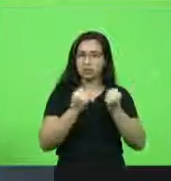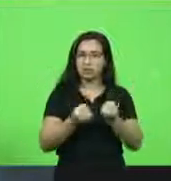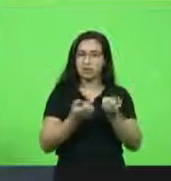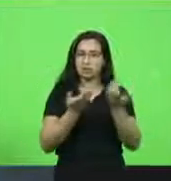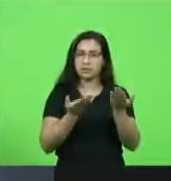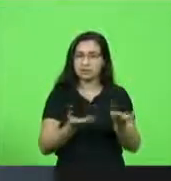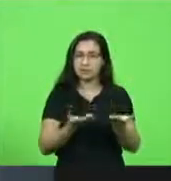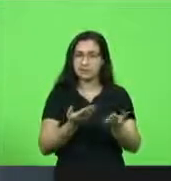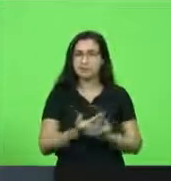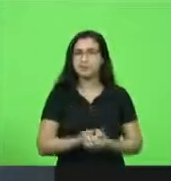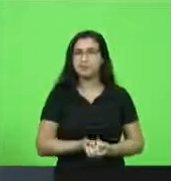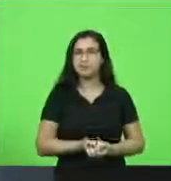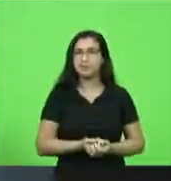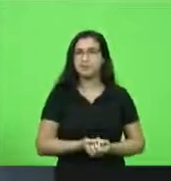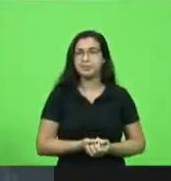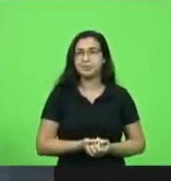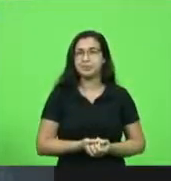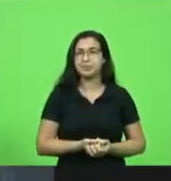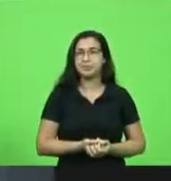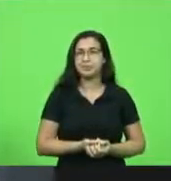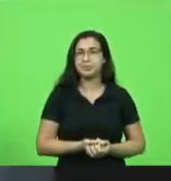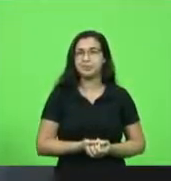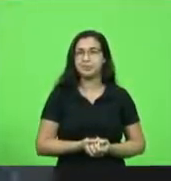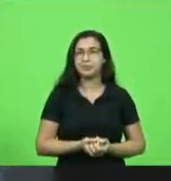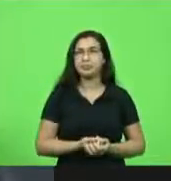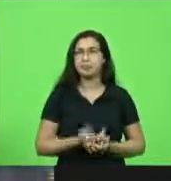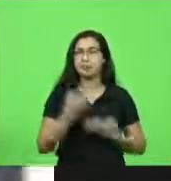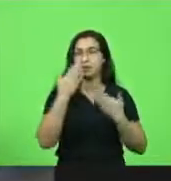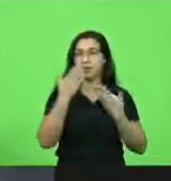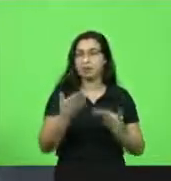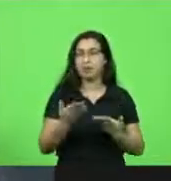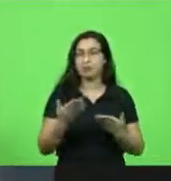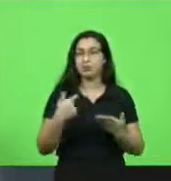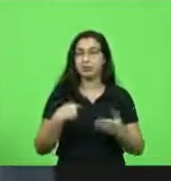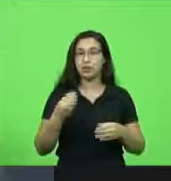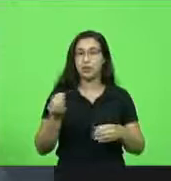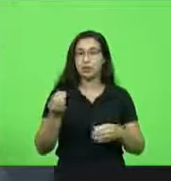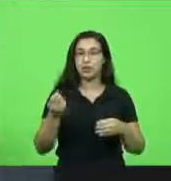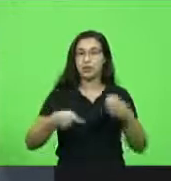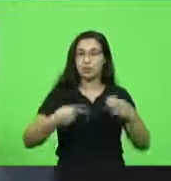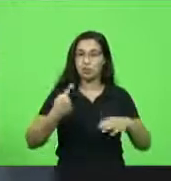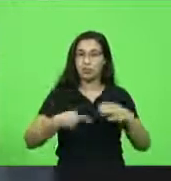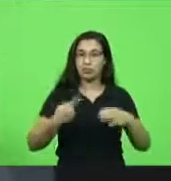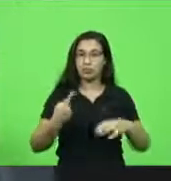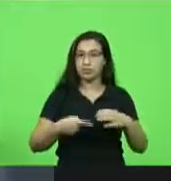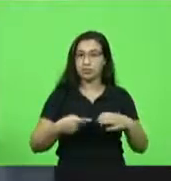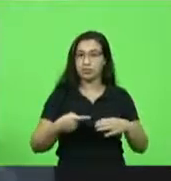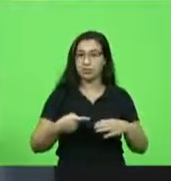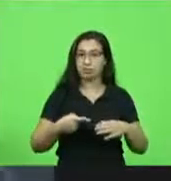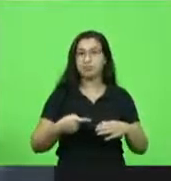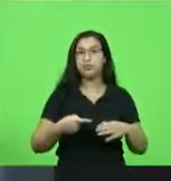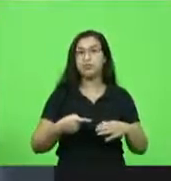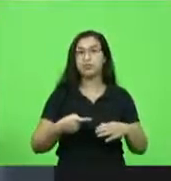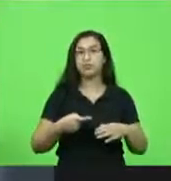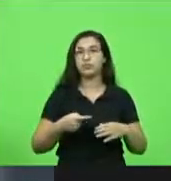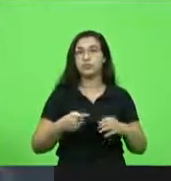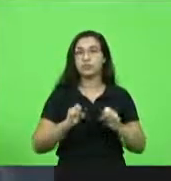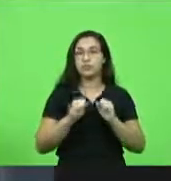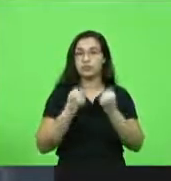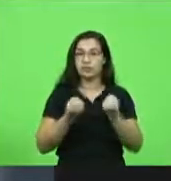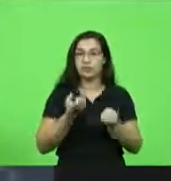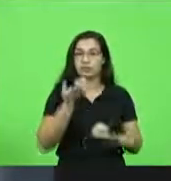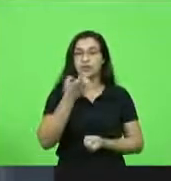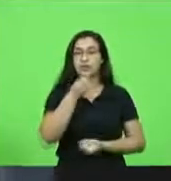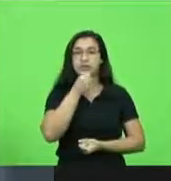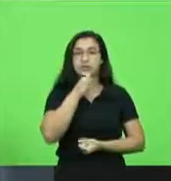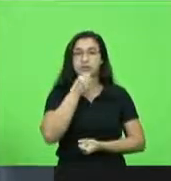que me deu a oportunidade de estar nessa comissão, na defesa da criança, do adolescente, do idoso, e eu quero me unir com Brasília, eu quero